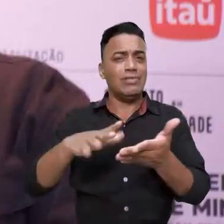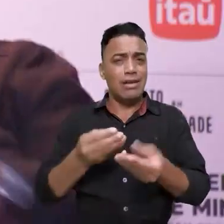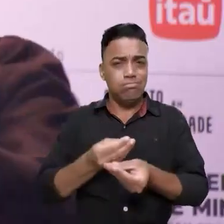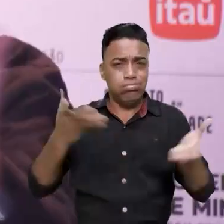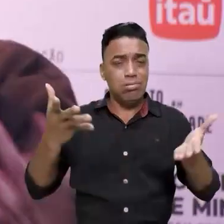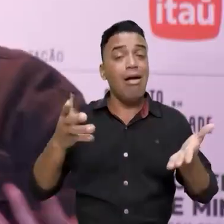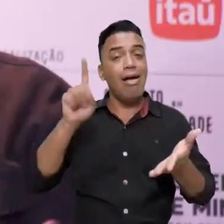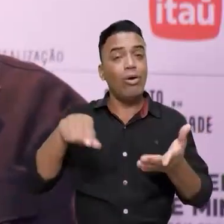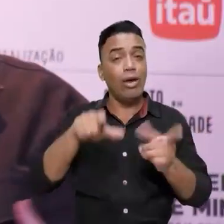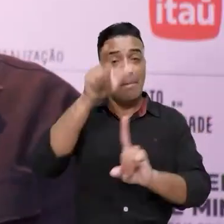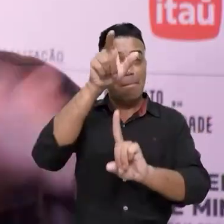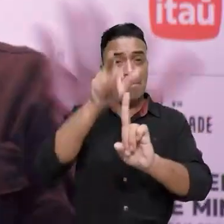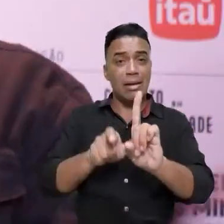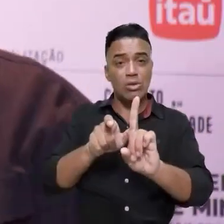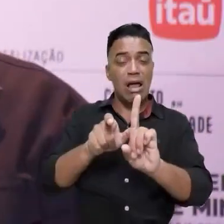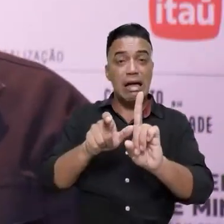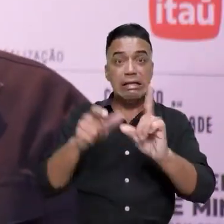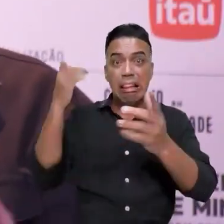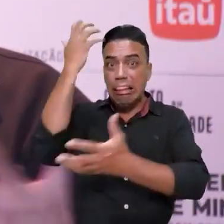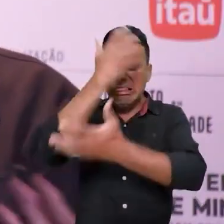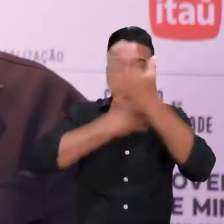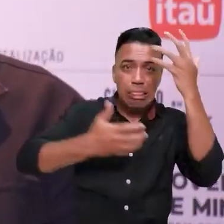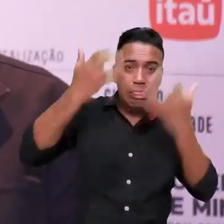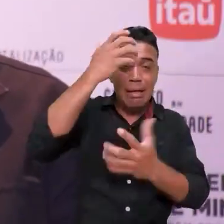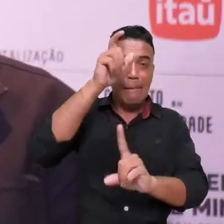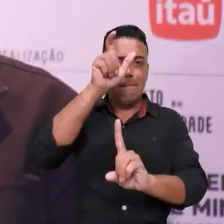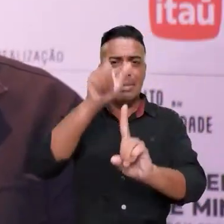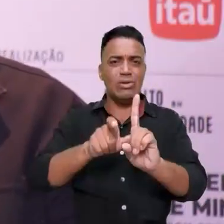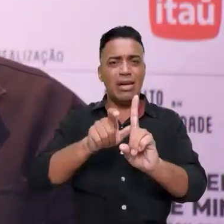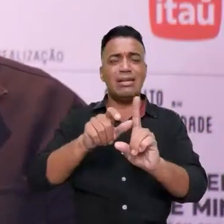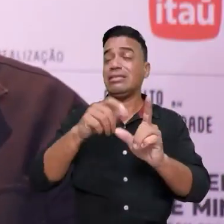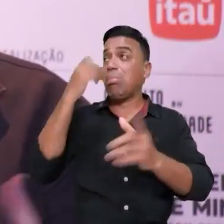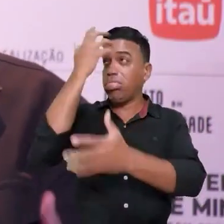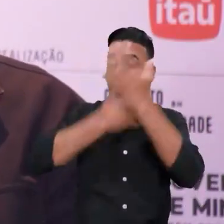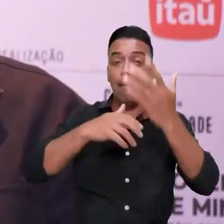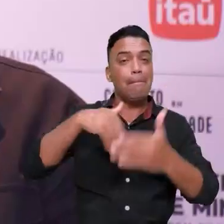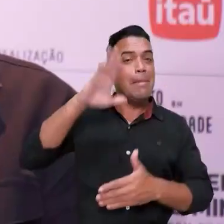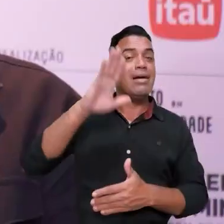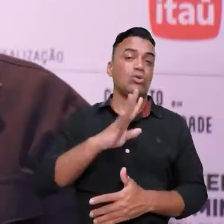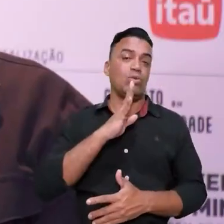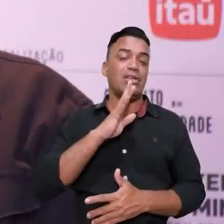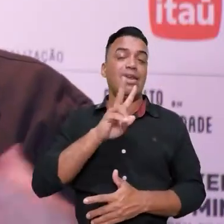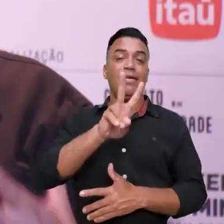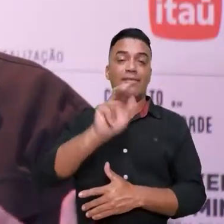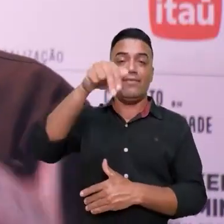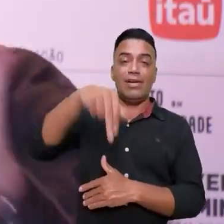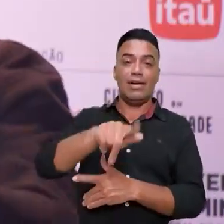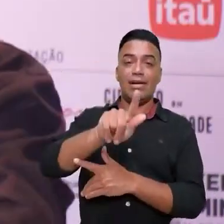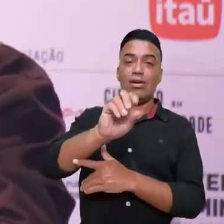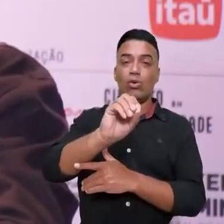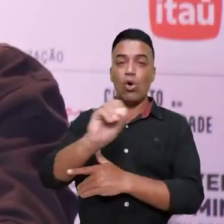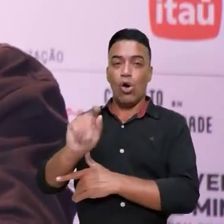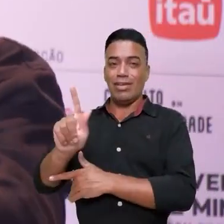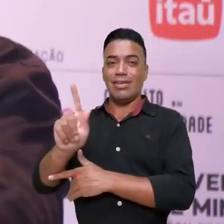enfim, era trazer um personagem perturbado. O personagem perturbado que eu mais conhecia era Van Gogh. E aí eu me atrevi a levar